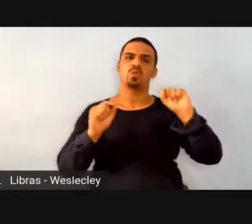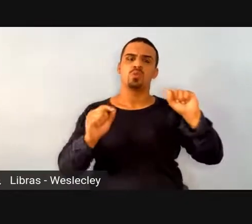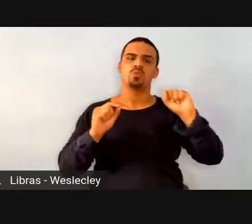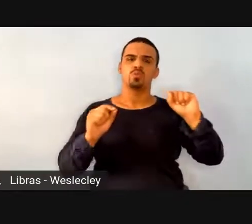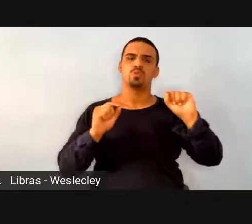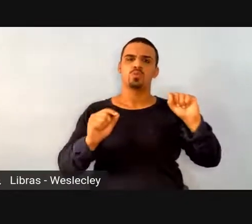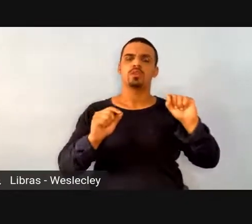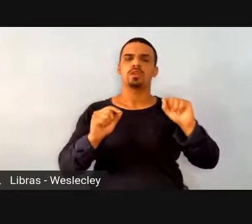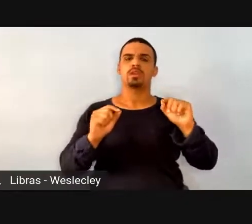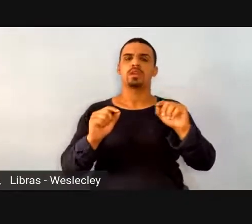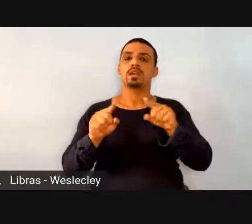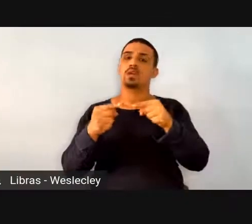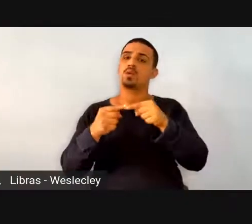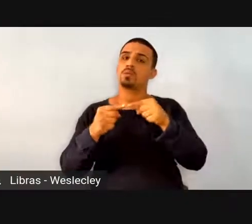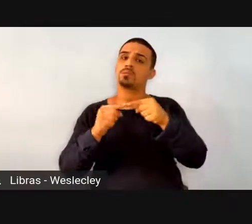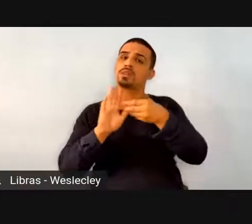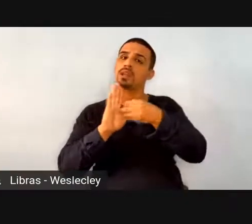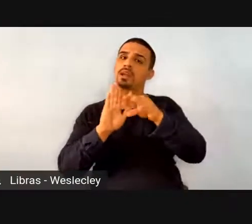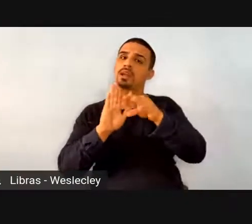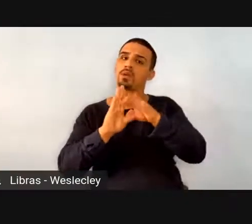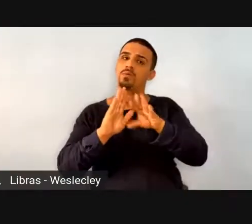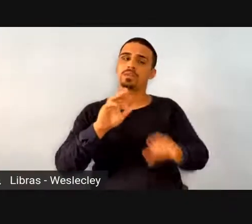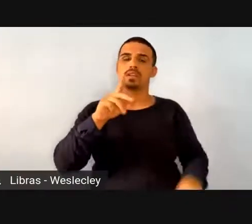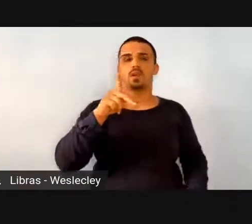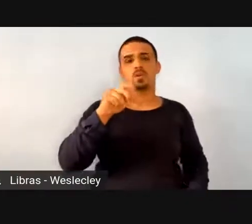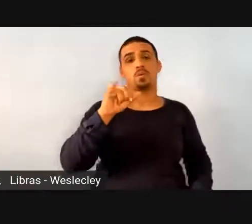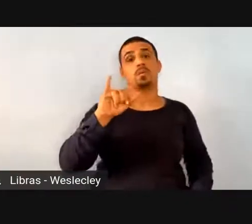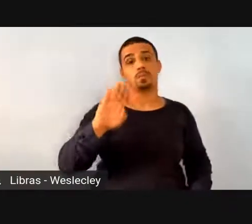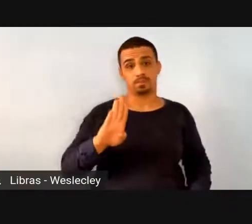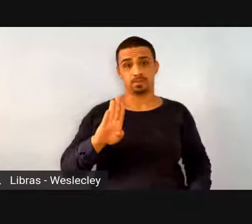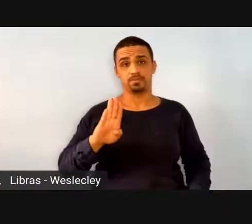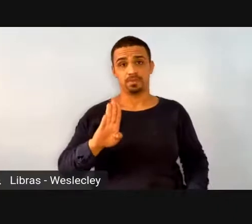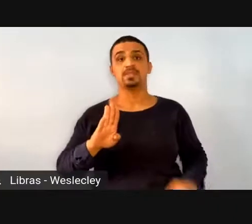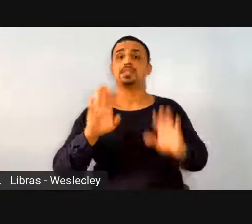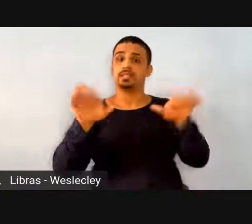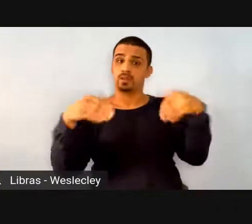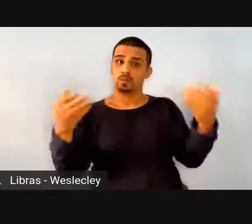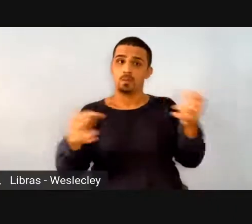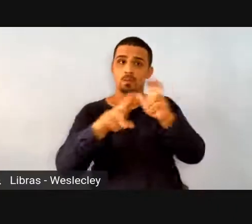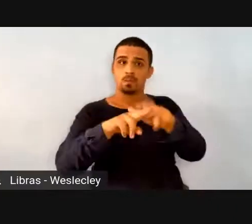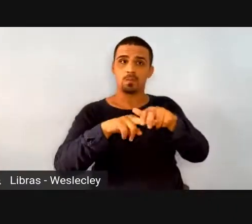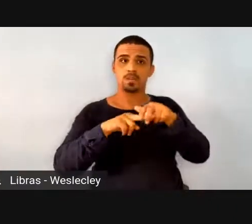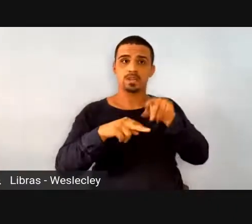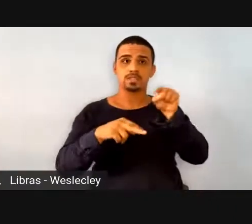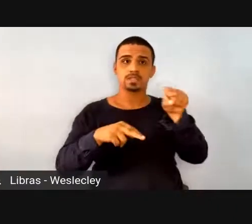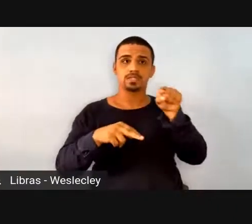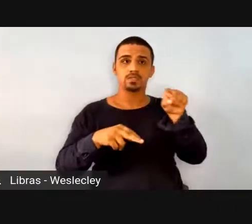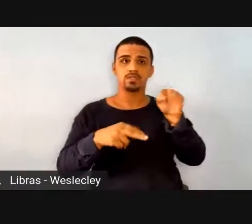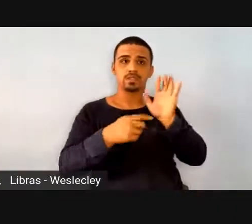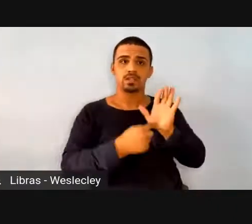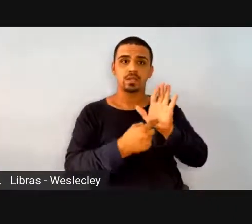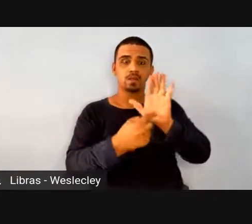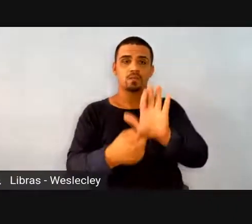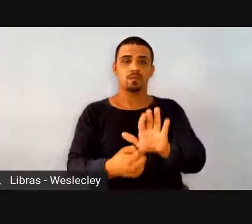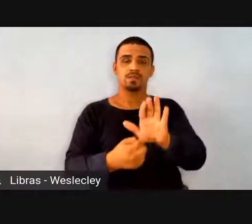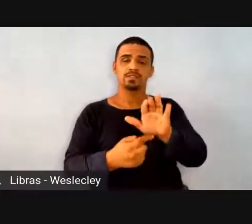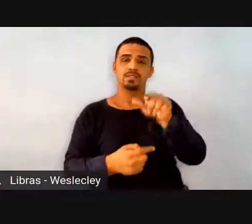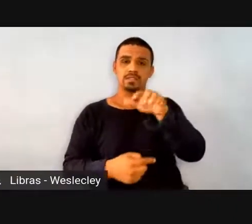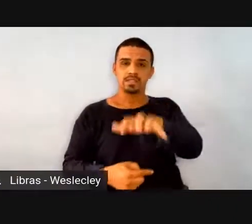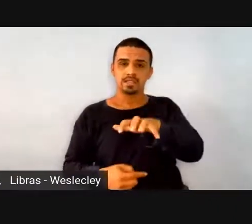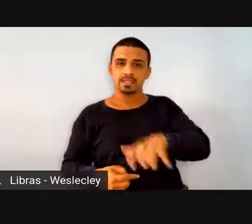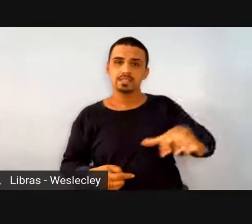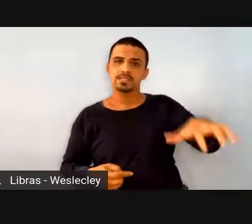PIB brasileiro poderia justificar, né? Então, isso seria um indício de que esses setores estavam